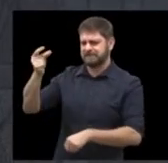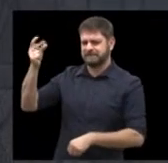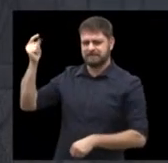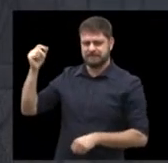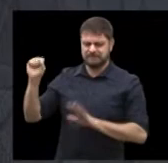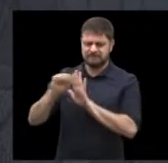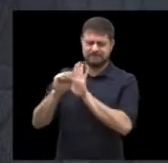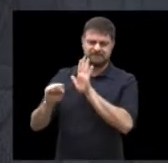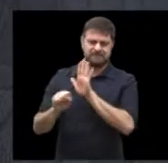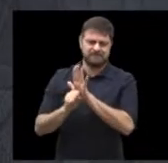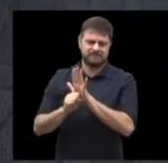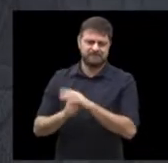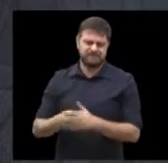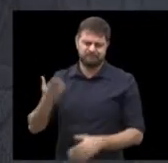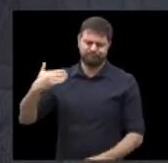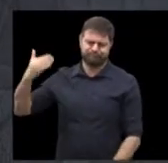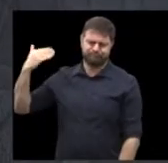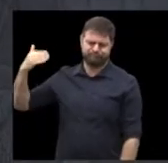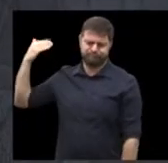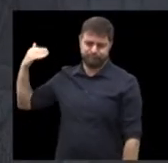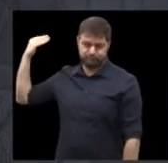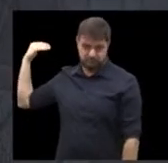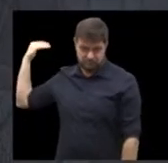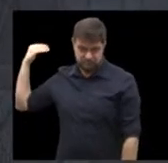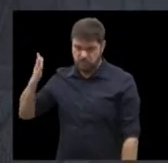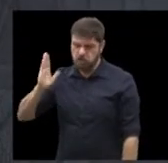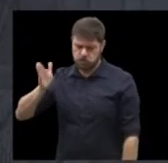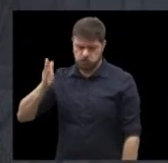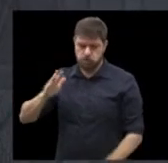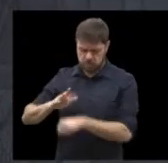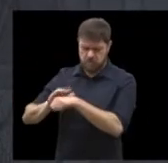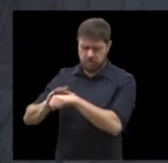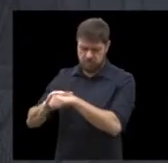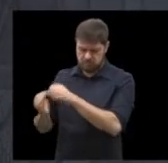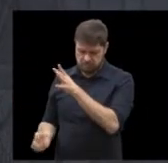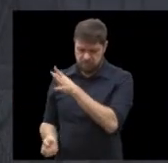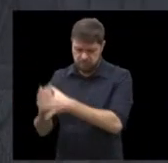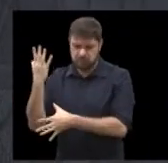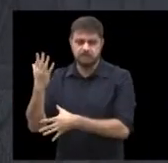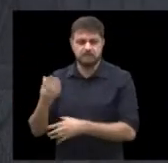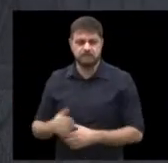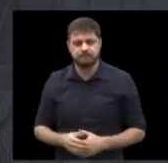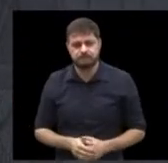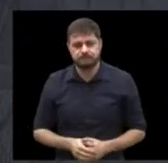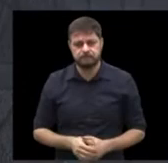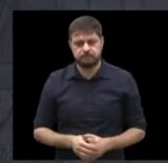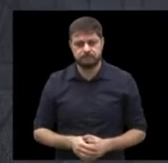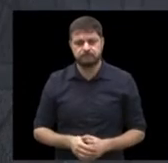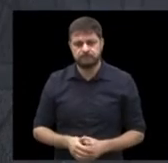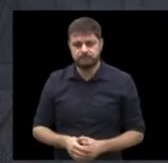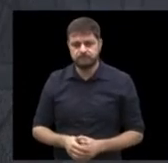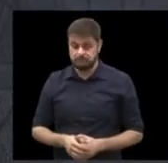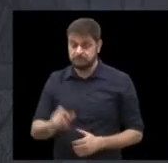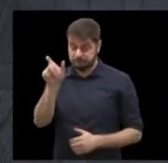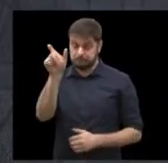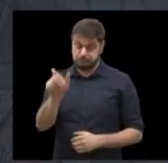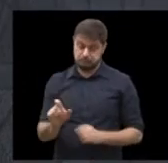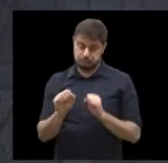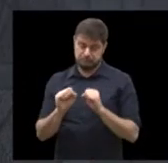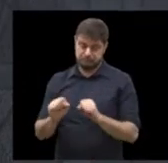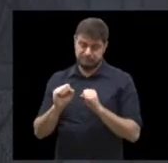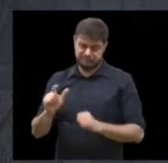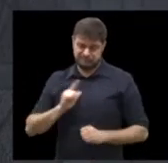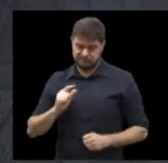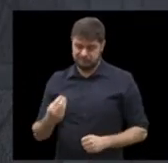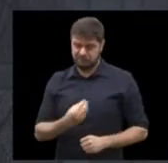século retrasado, final do século retrasado, início do século passado, e que pode trazer realmente